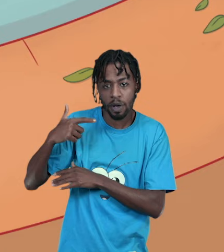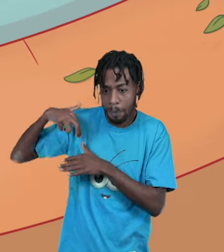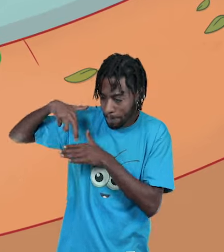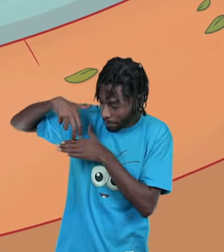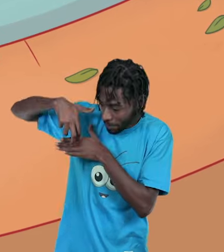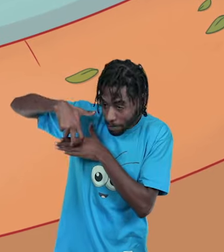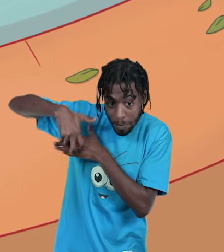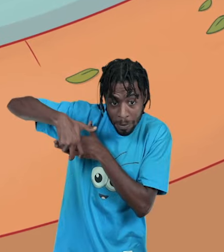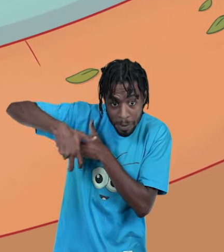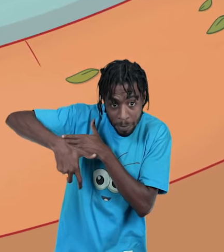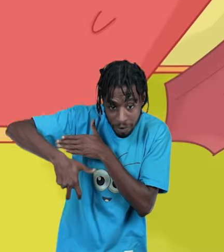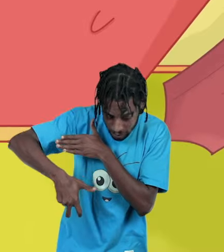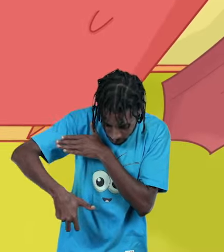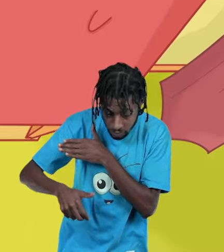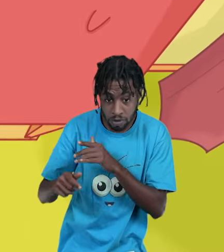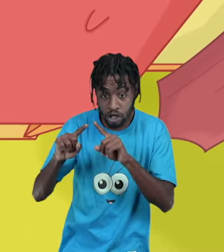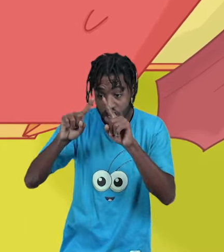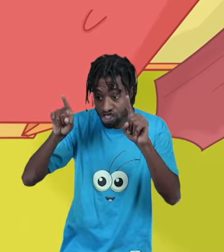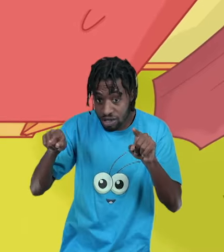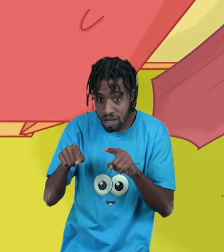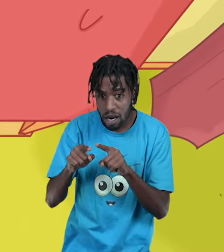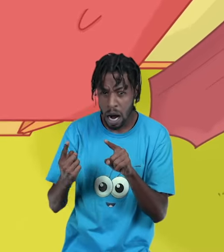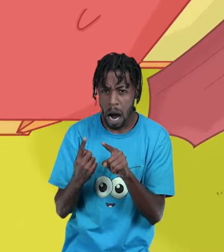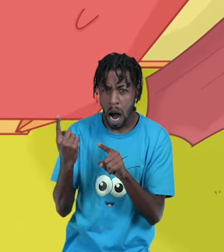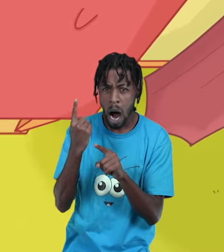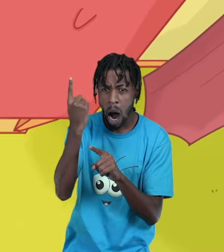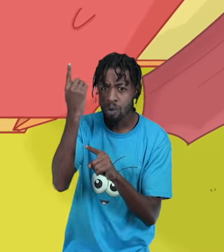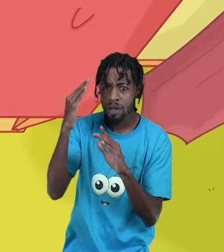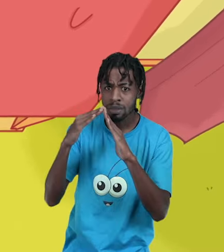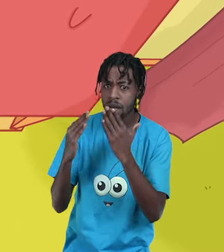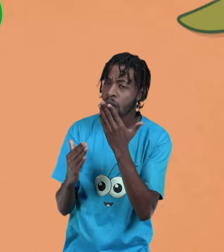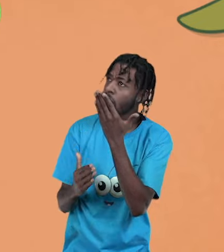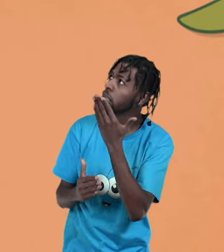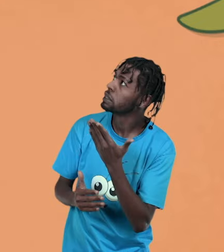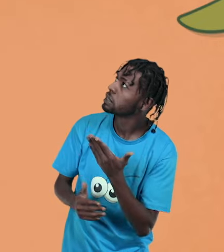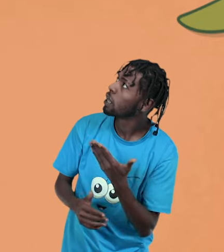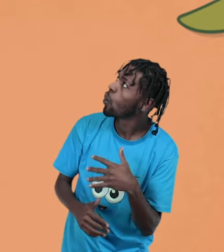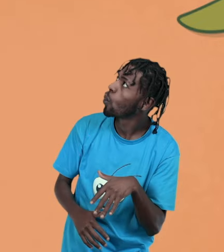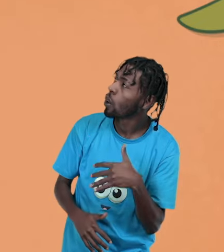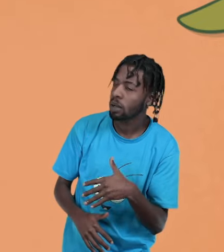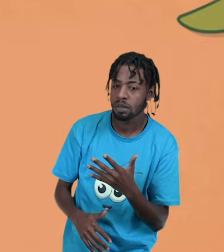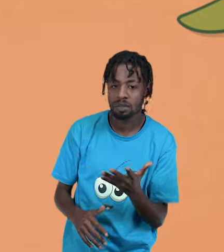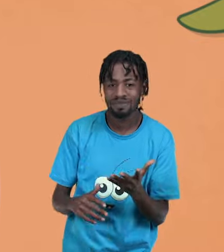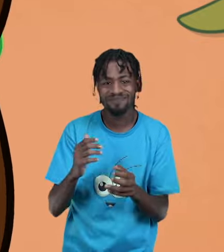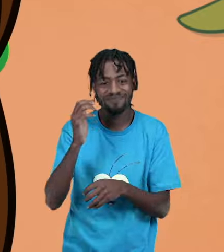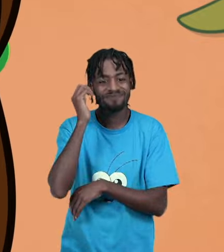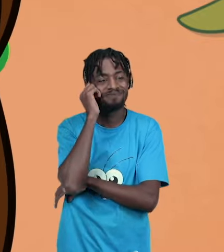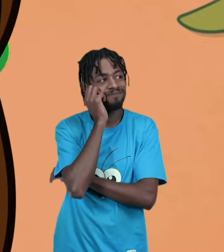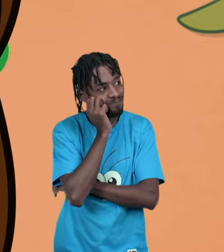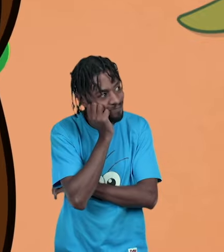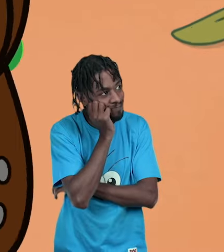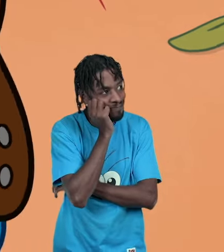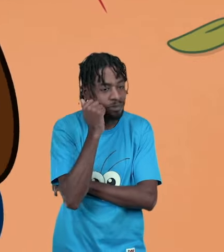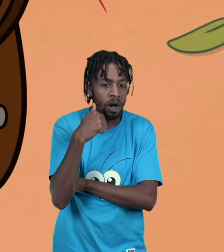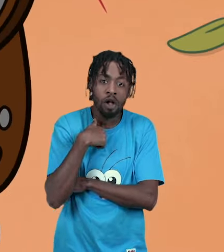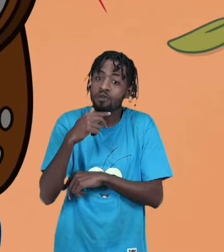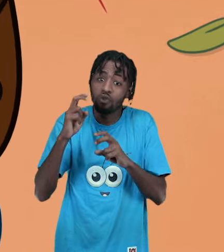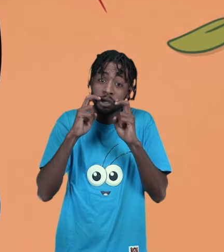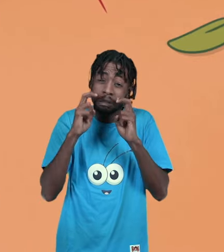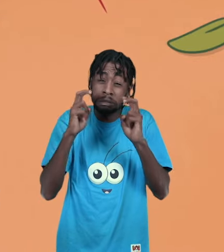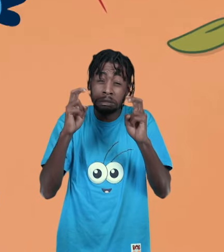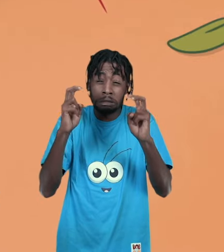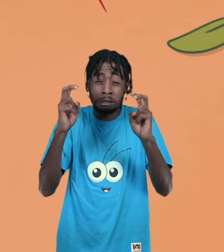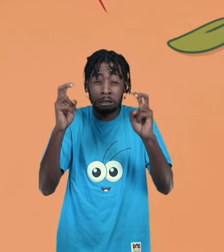parede. Mas aqui de cima, esta é a janela mais alta da casa. Ah, bem, então eu ia...